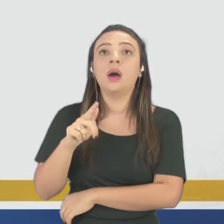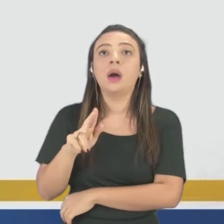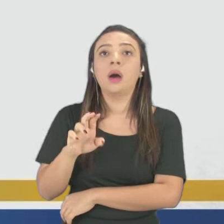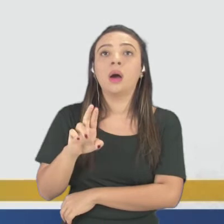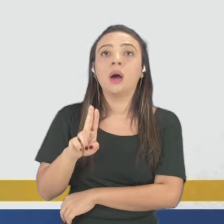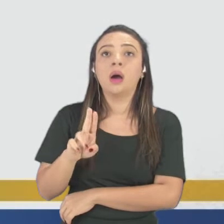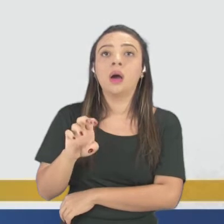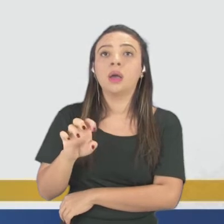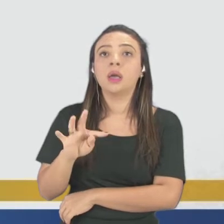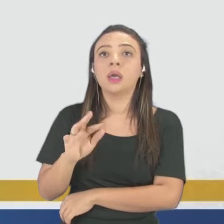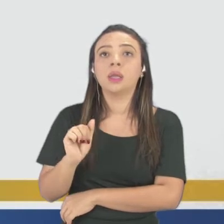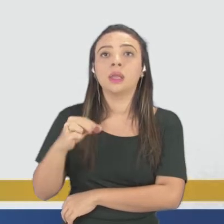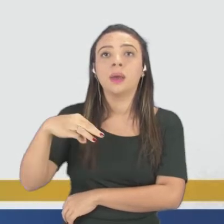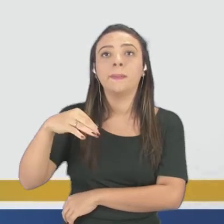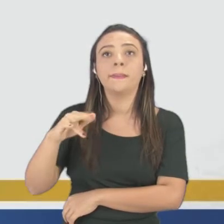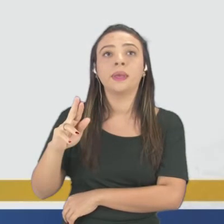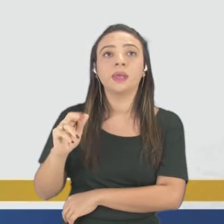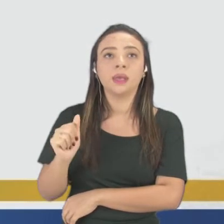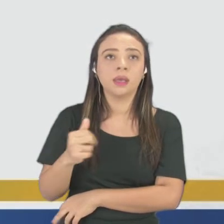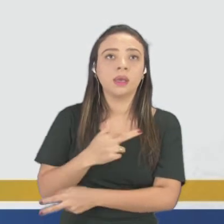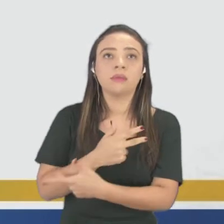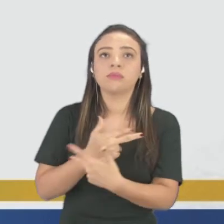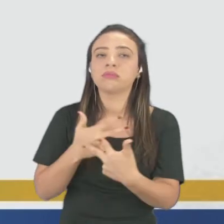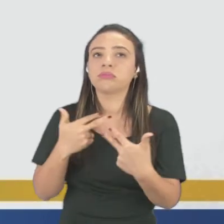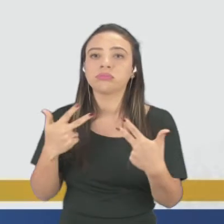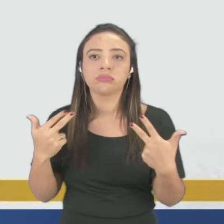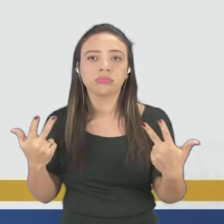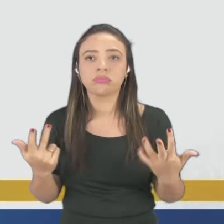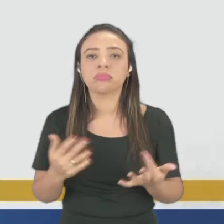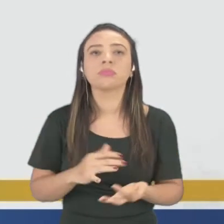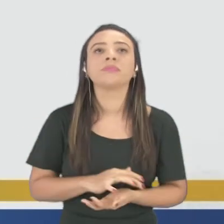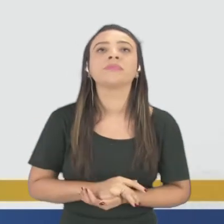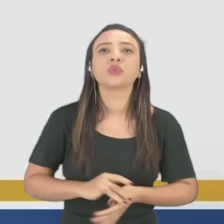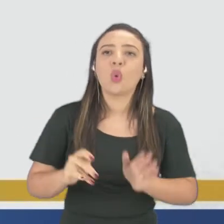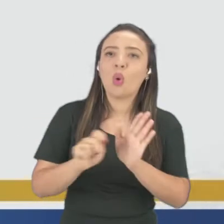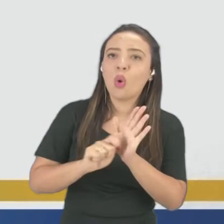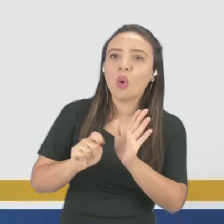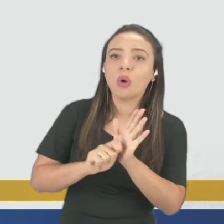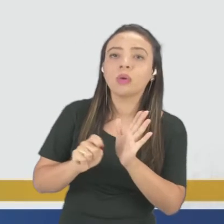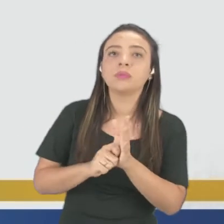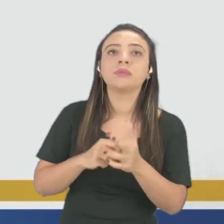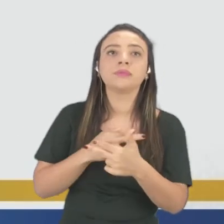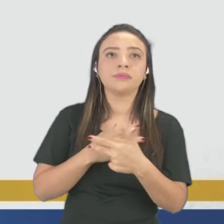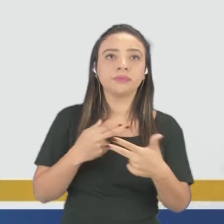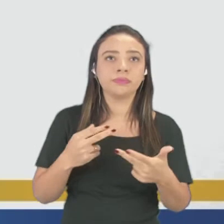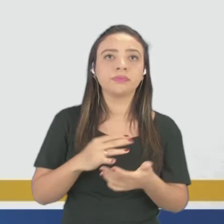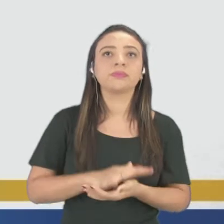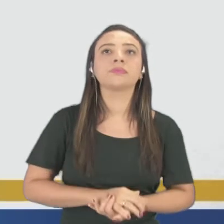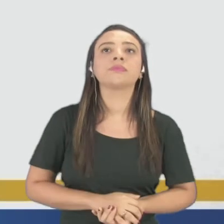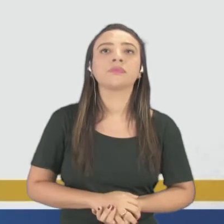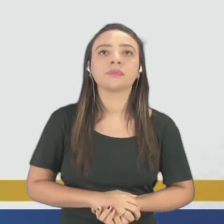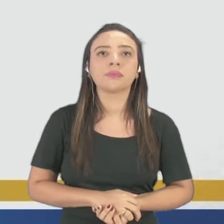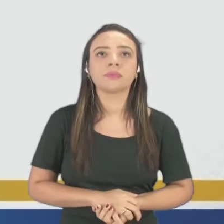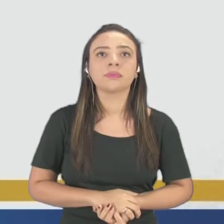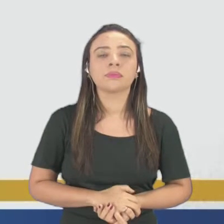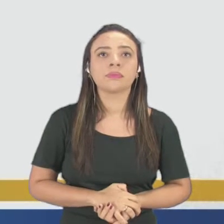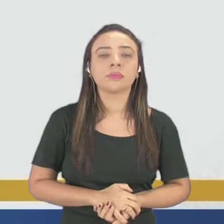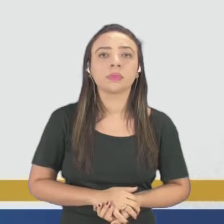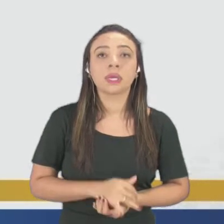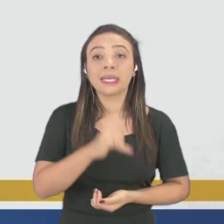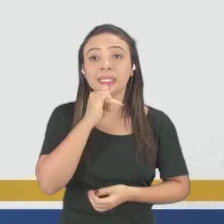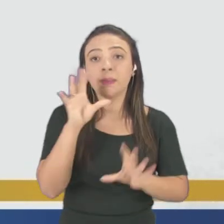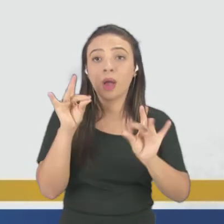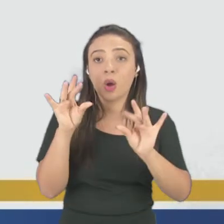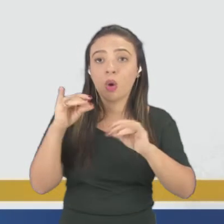mina cloreto de etila lança-perfume clorofórmio morfina a heroína é inaladores em gerais como cola de